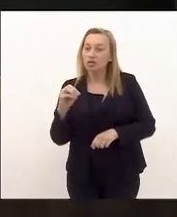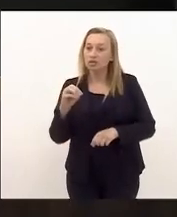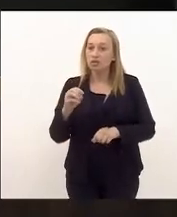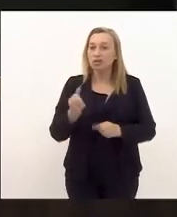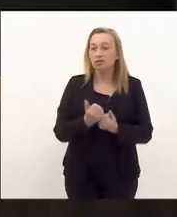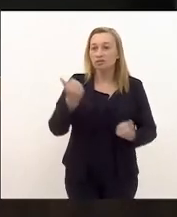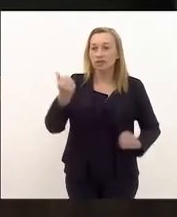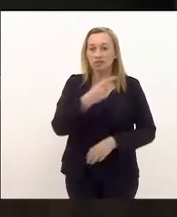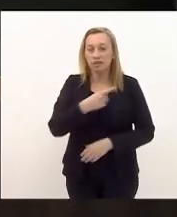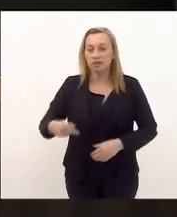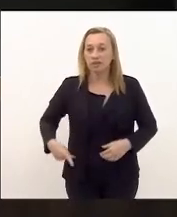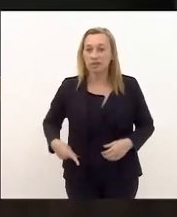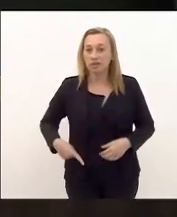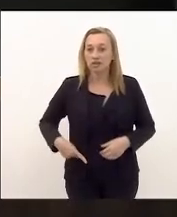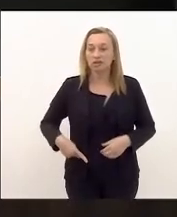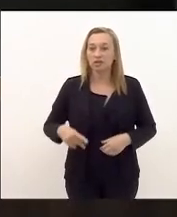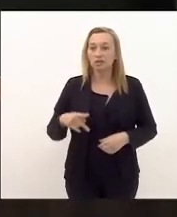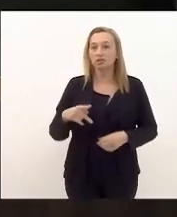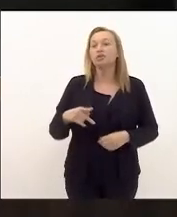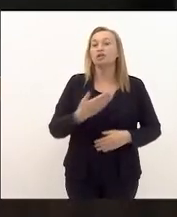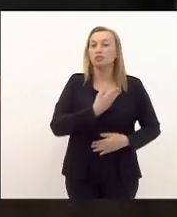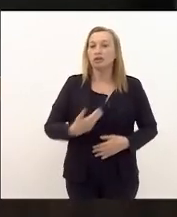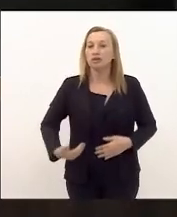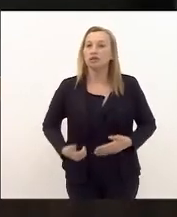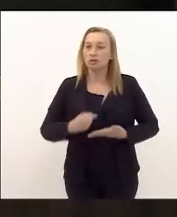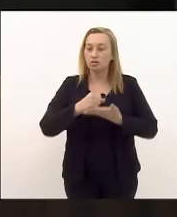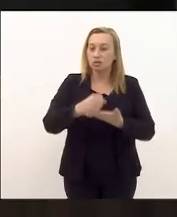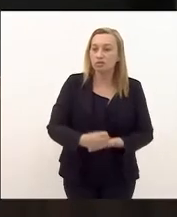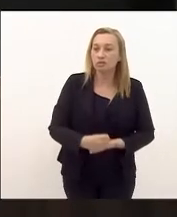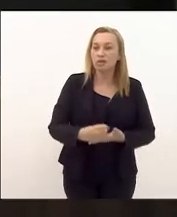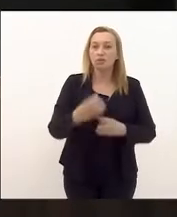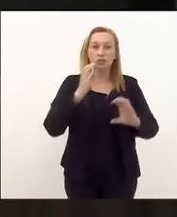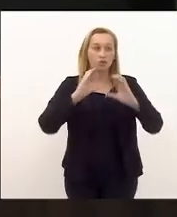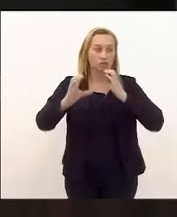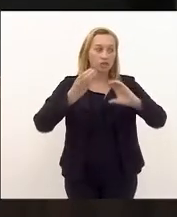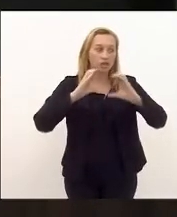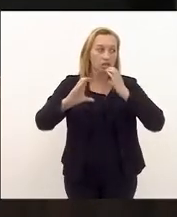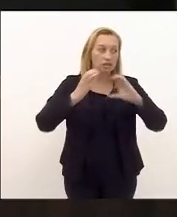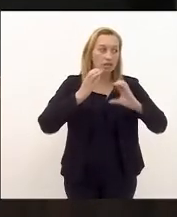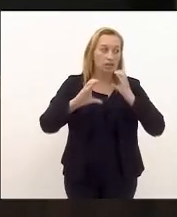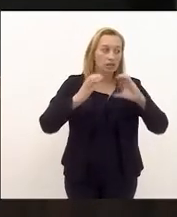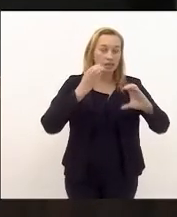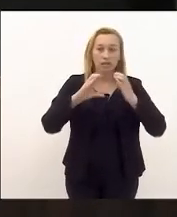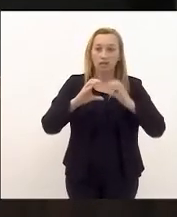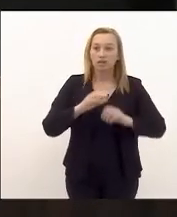vice-presidente de Relações Governamentais, Sustentabilidade e Comunicação de AIDUX.